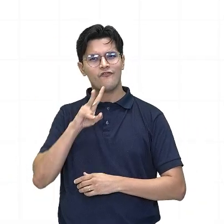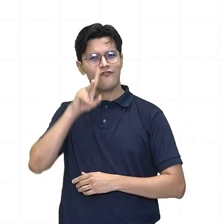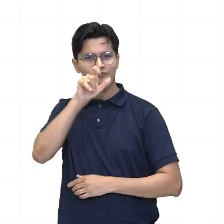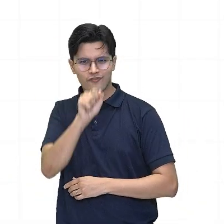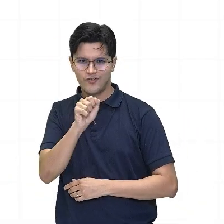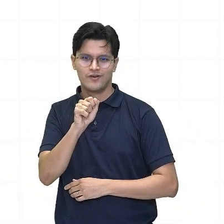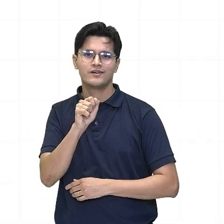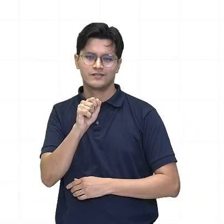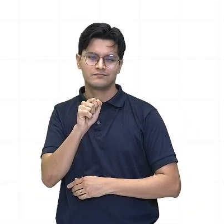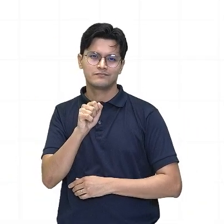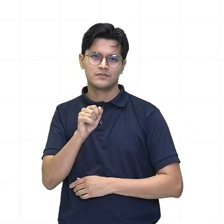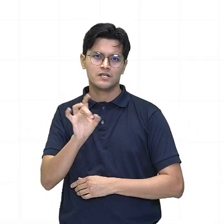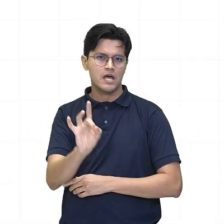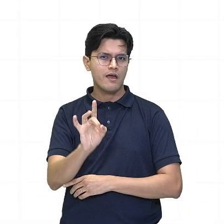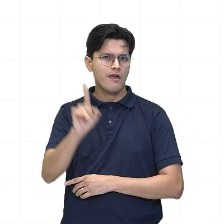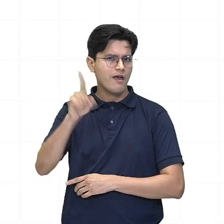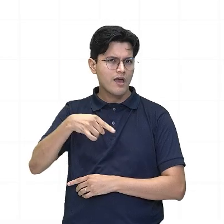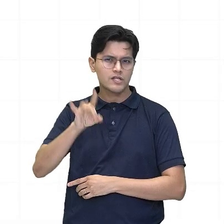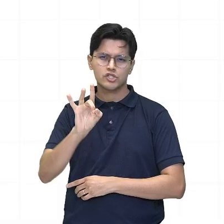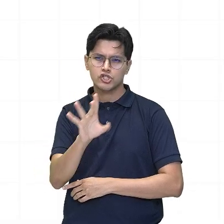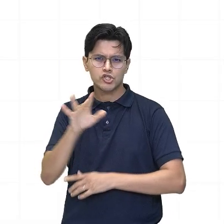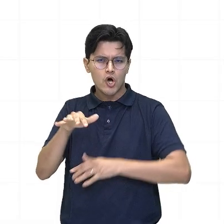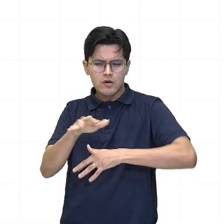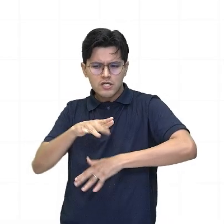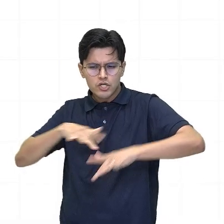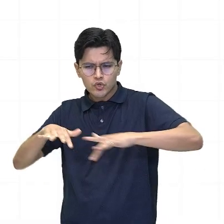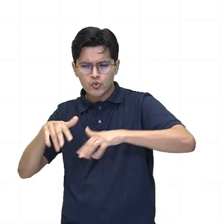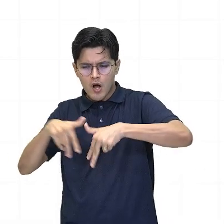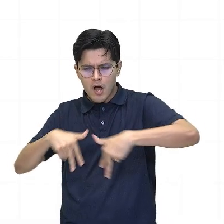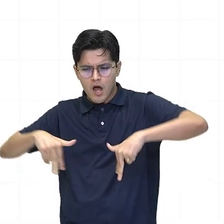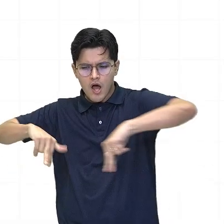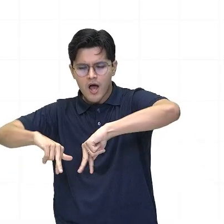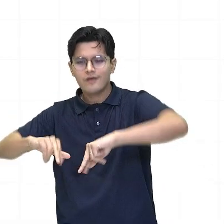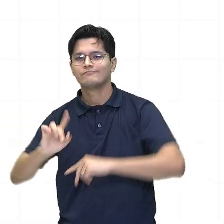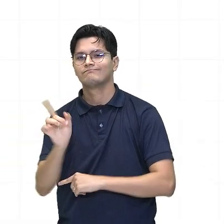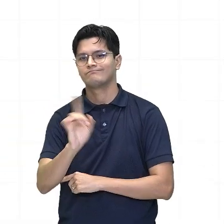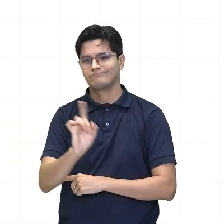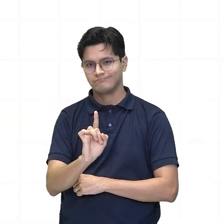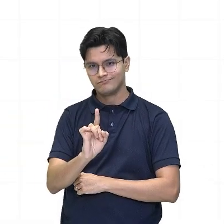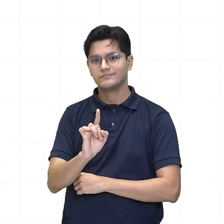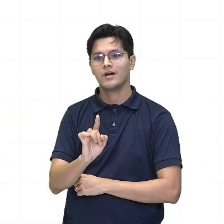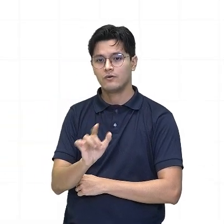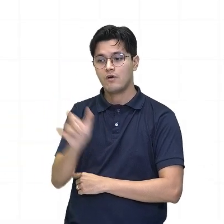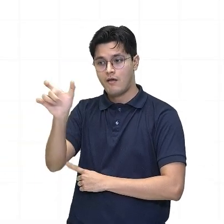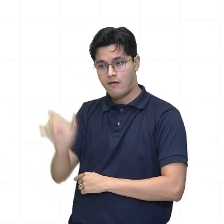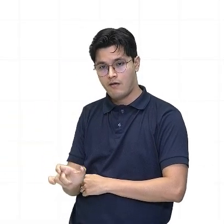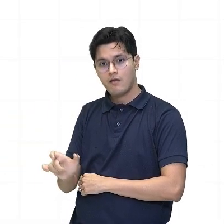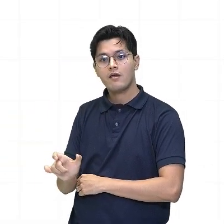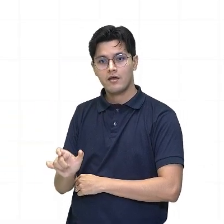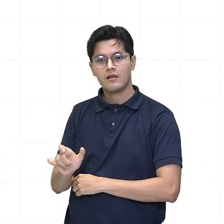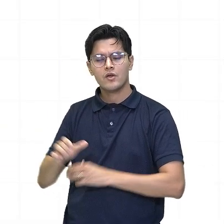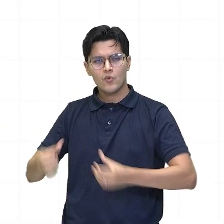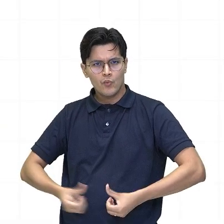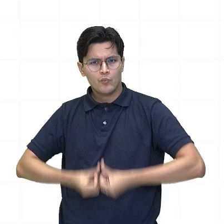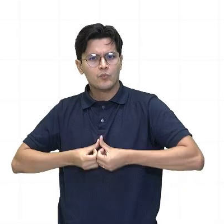mais do que seguir ritos, o budista deve seguir uma série de princípios ensinados por Buda